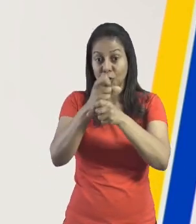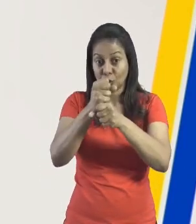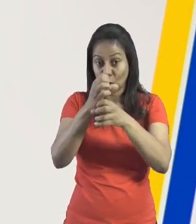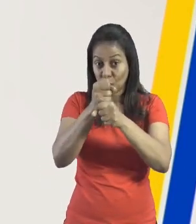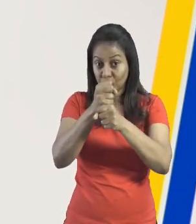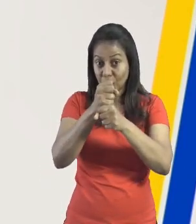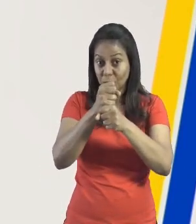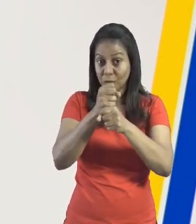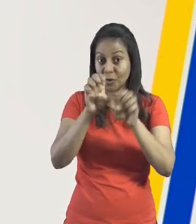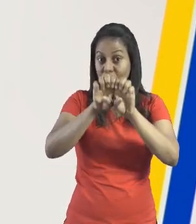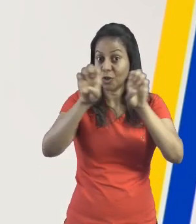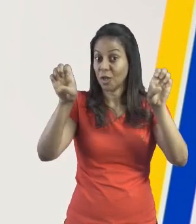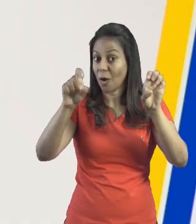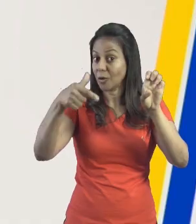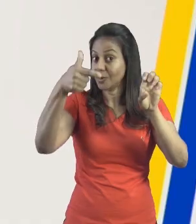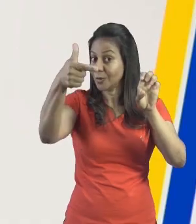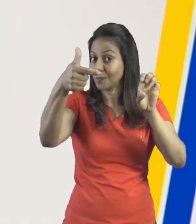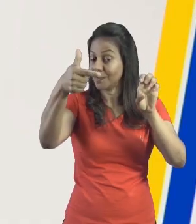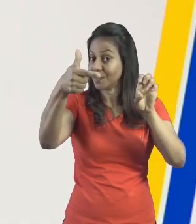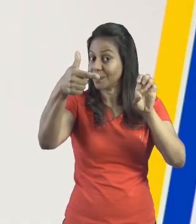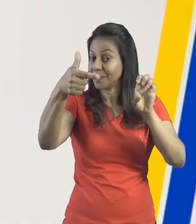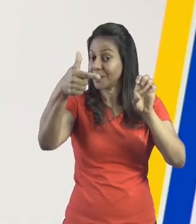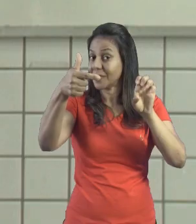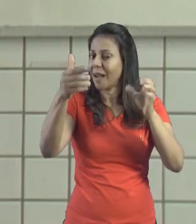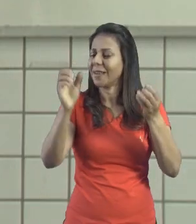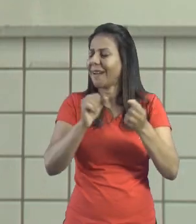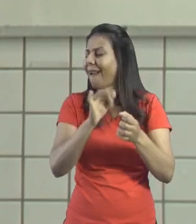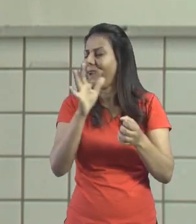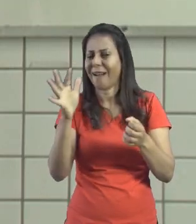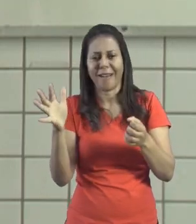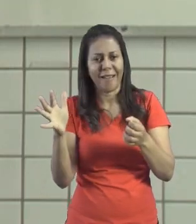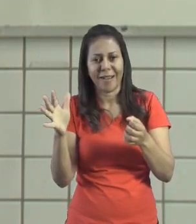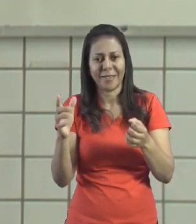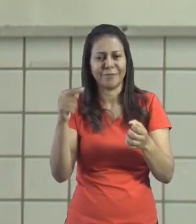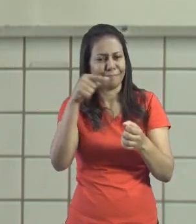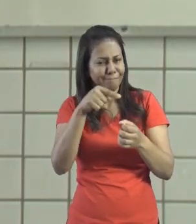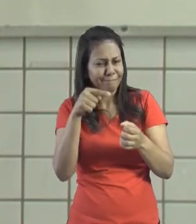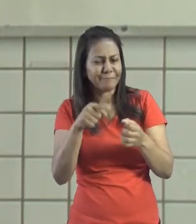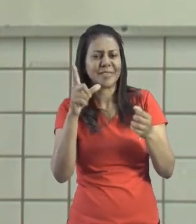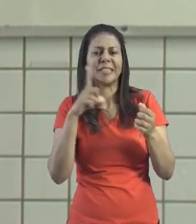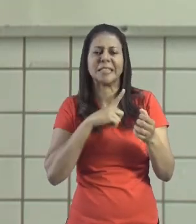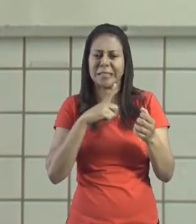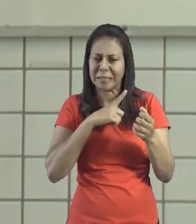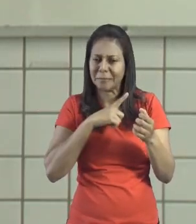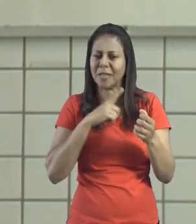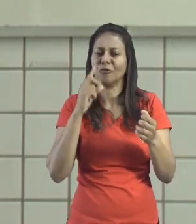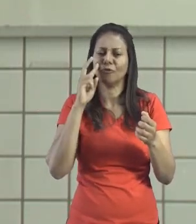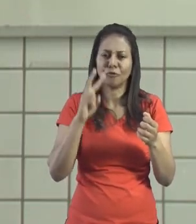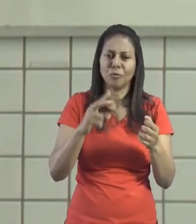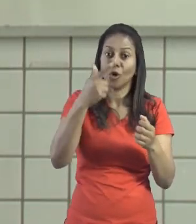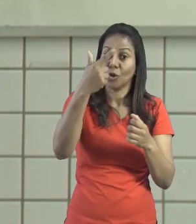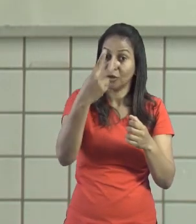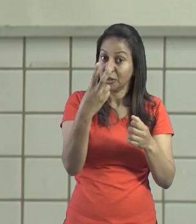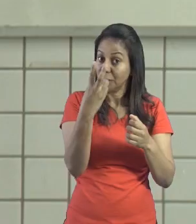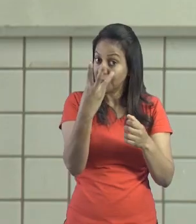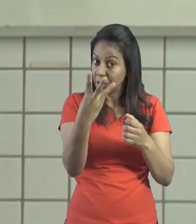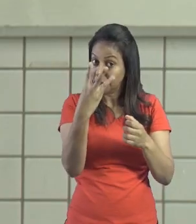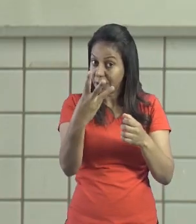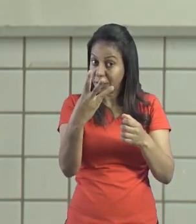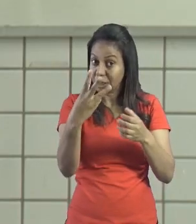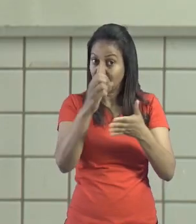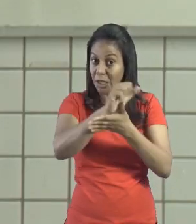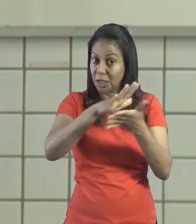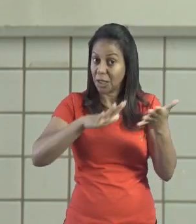de equações do segundo grau. E é claro, nessas soluções nós vimos também dois problemas, ou três problemas na